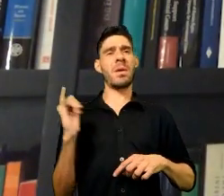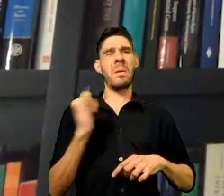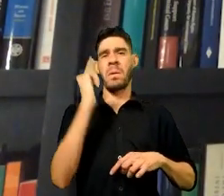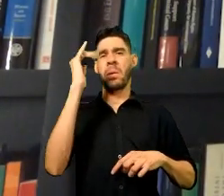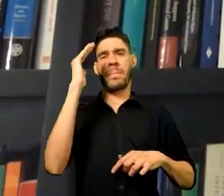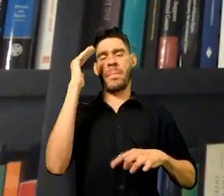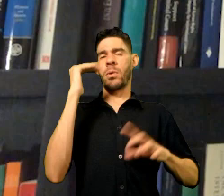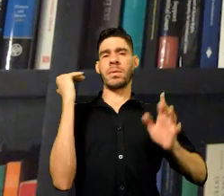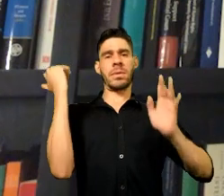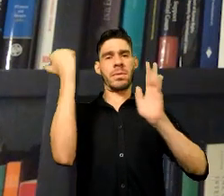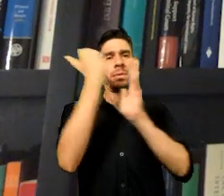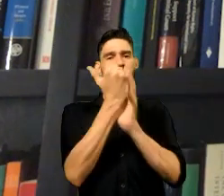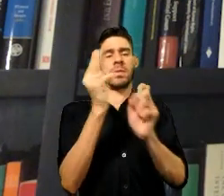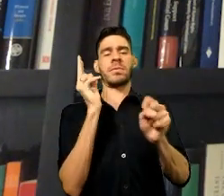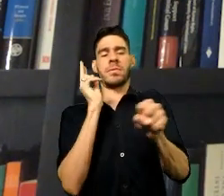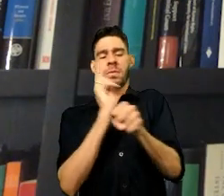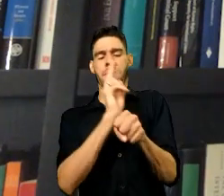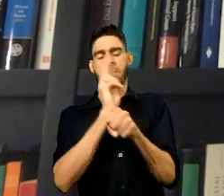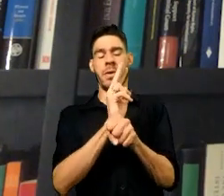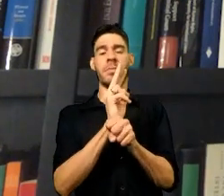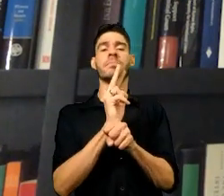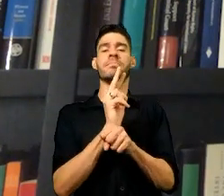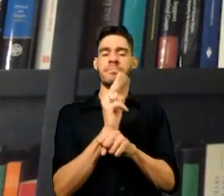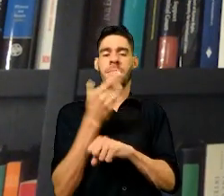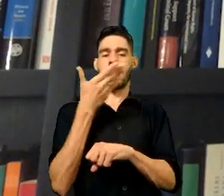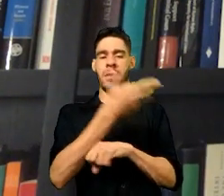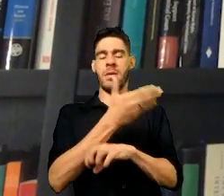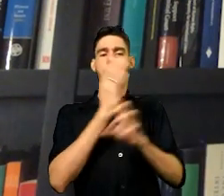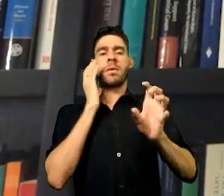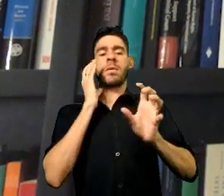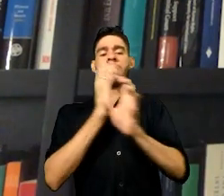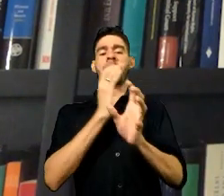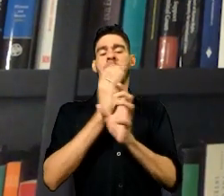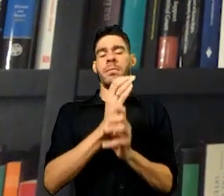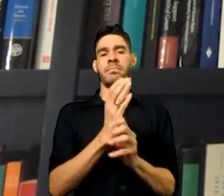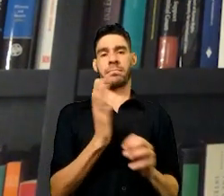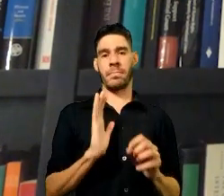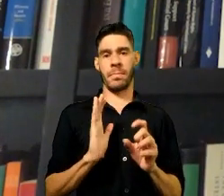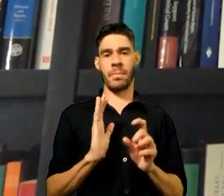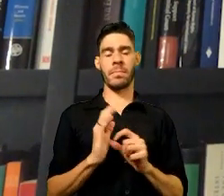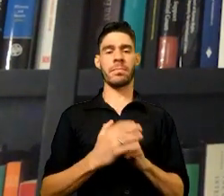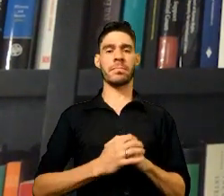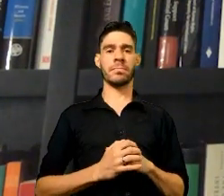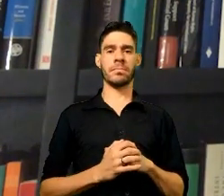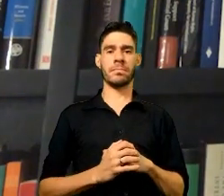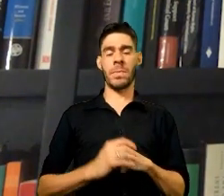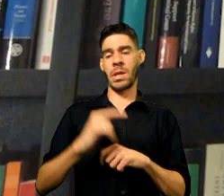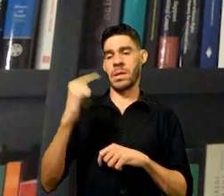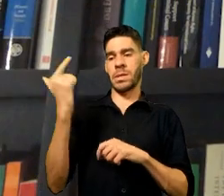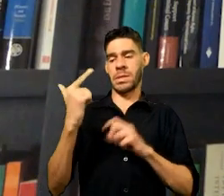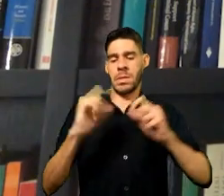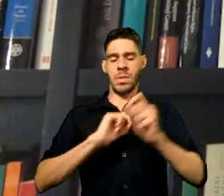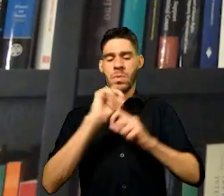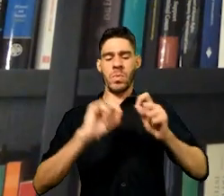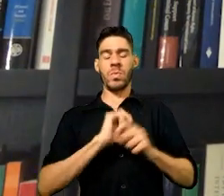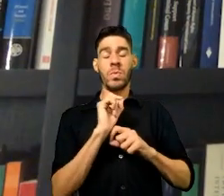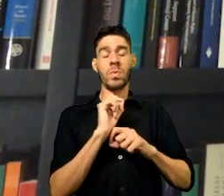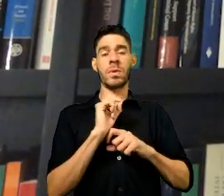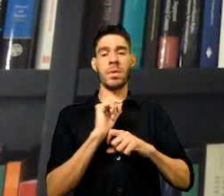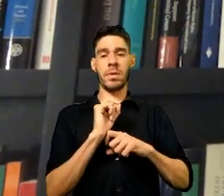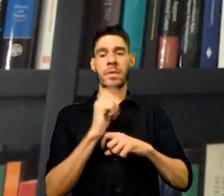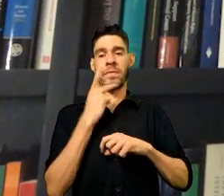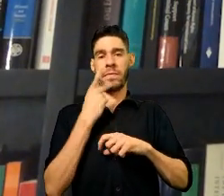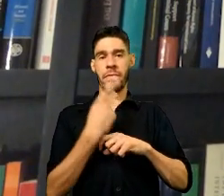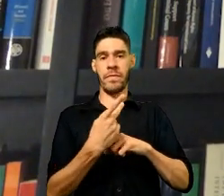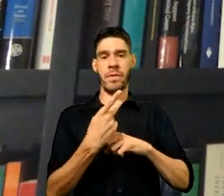o ponto crucial no resguardo desta incomunicabilidade. O